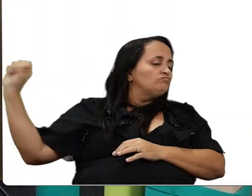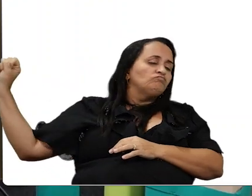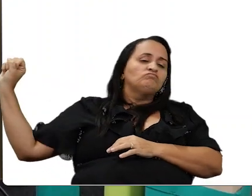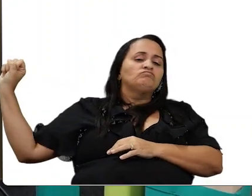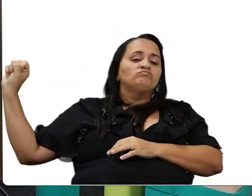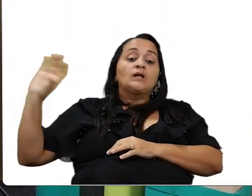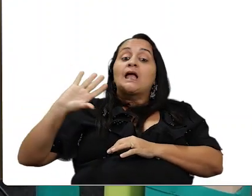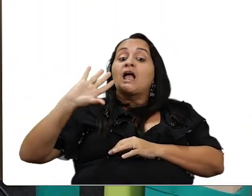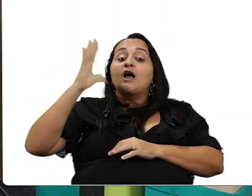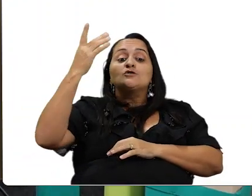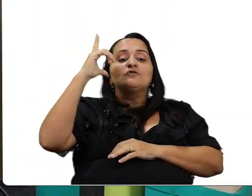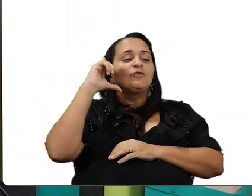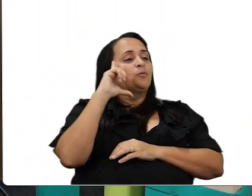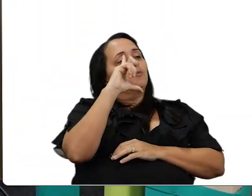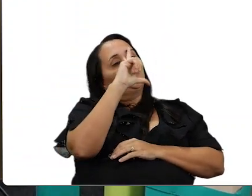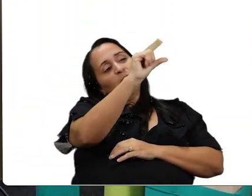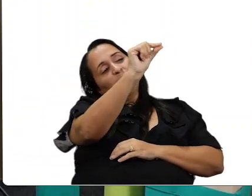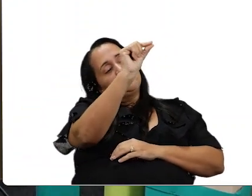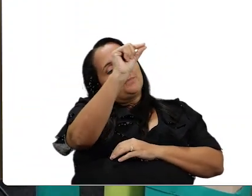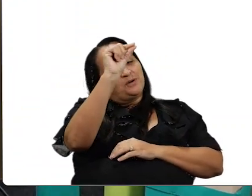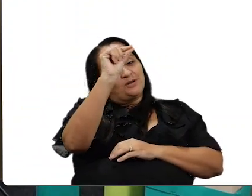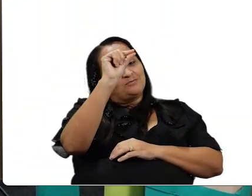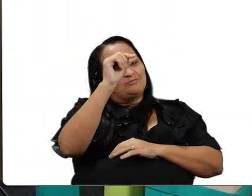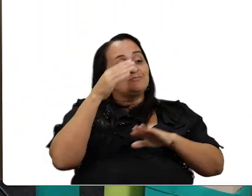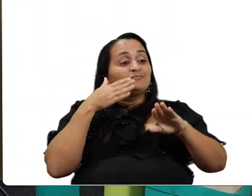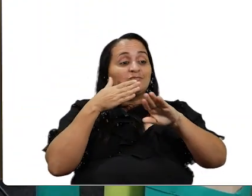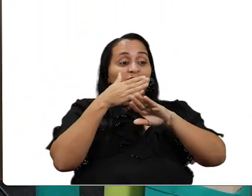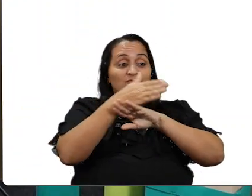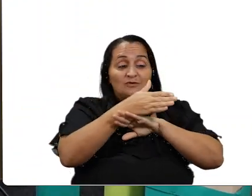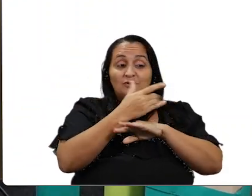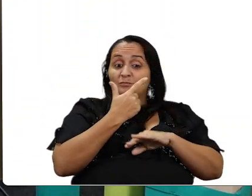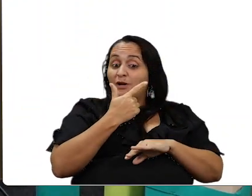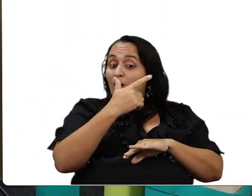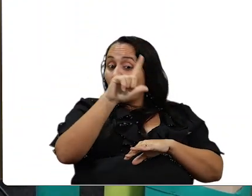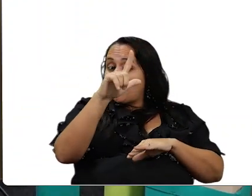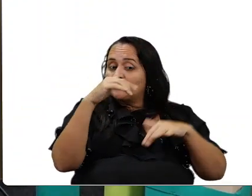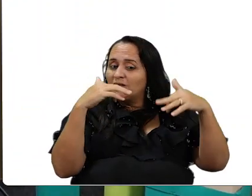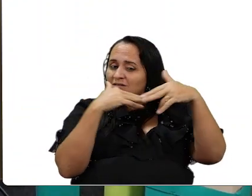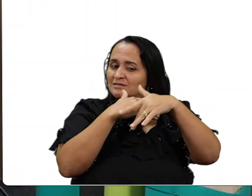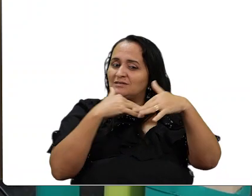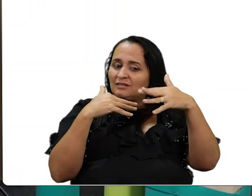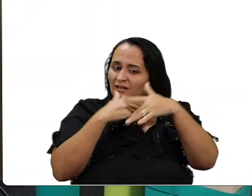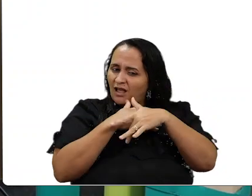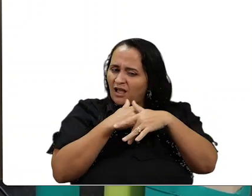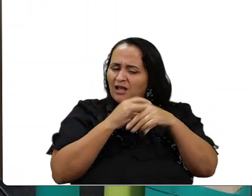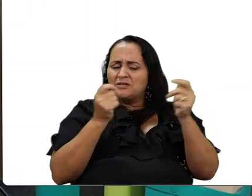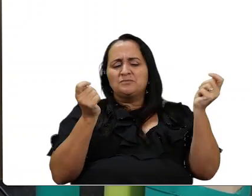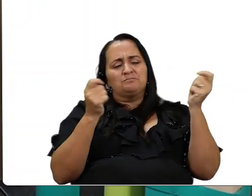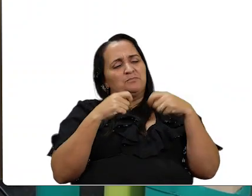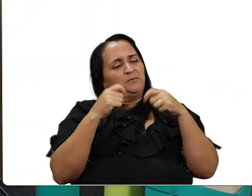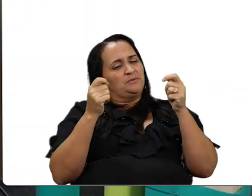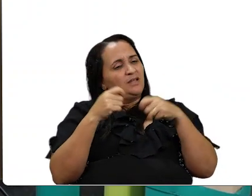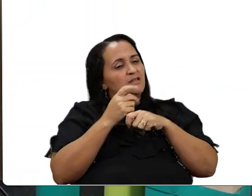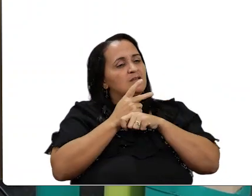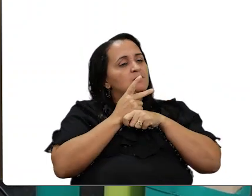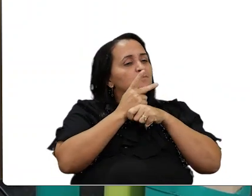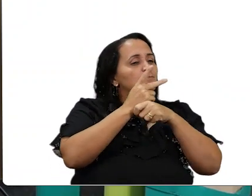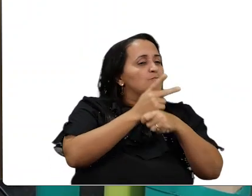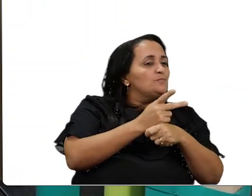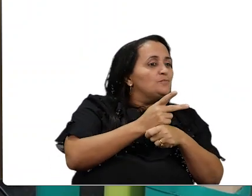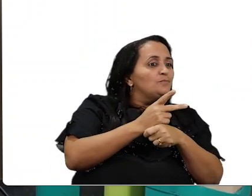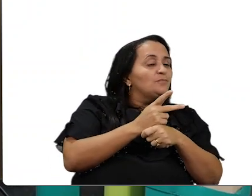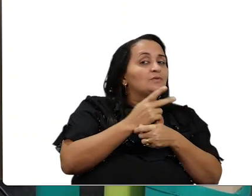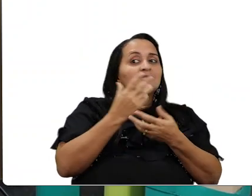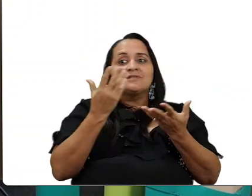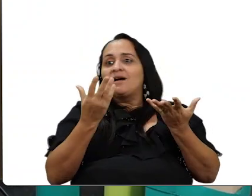deixar o sítio dele e ir para a cidade, porque lá na cidade ele poderia realizar o sonho dele